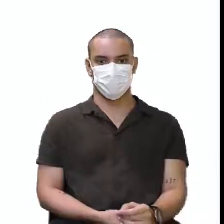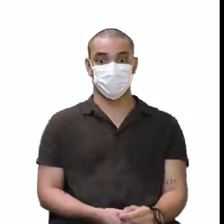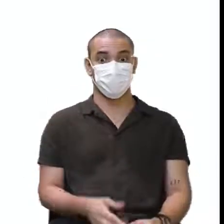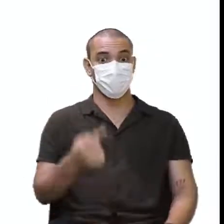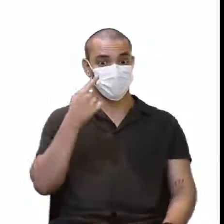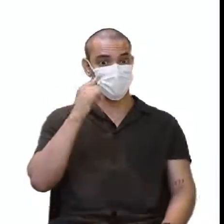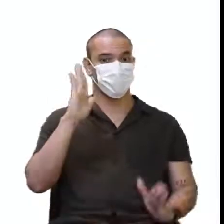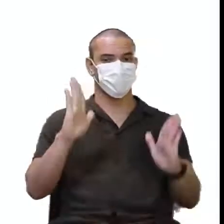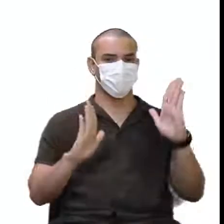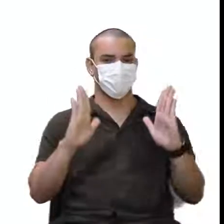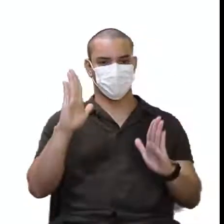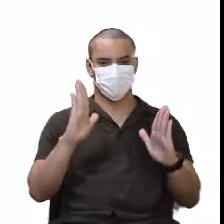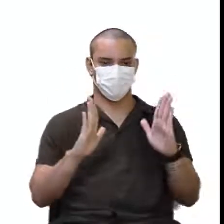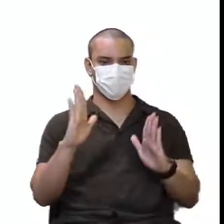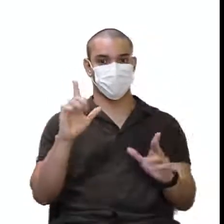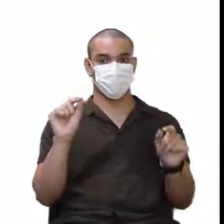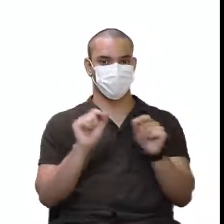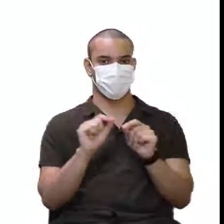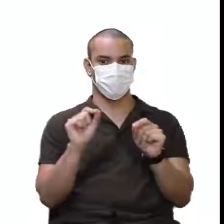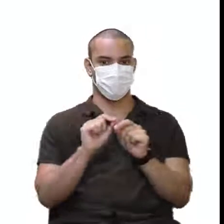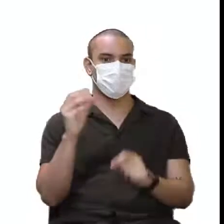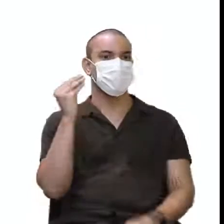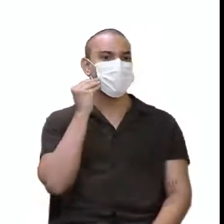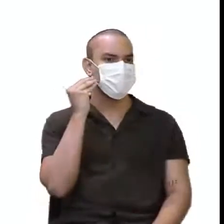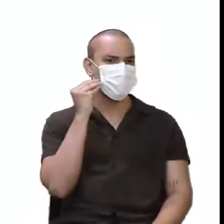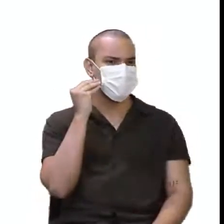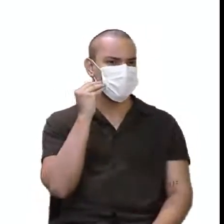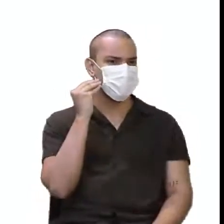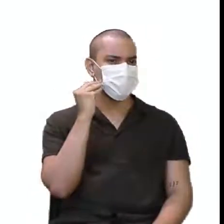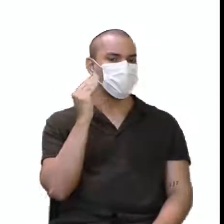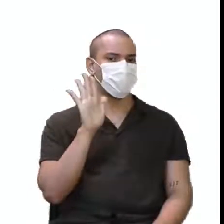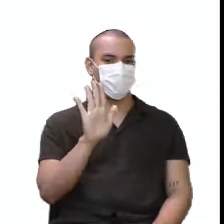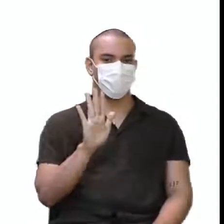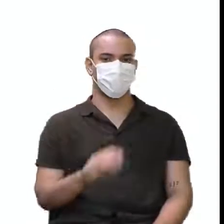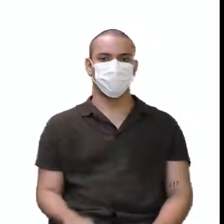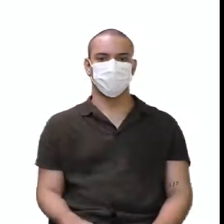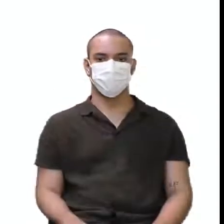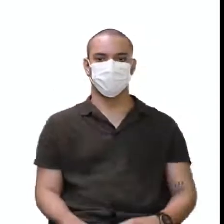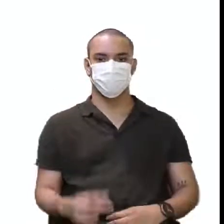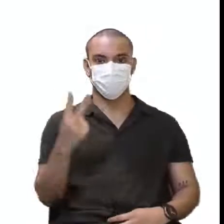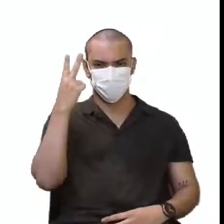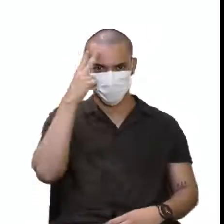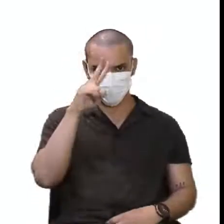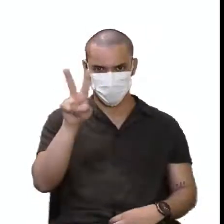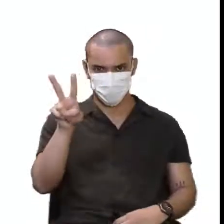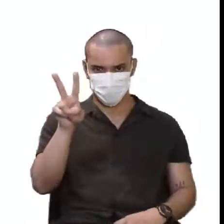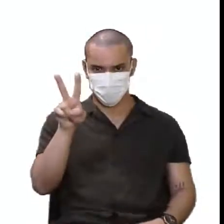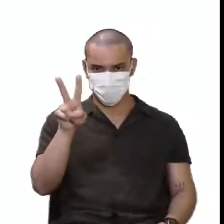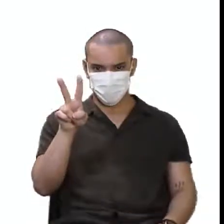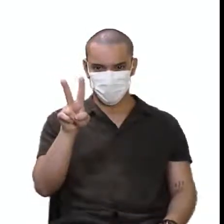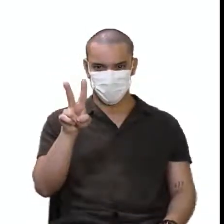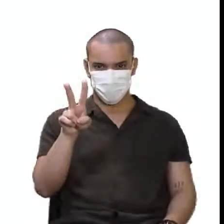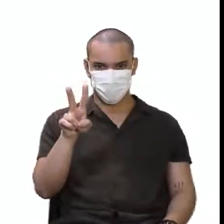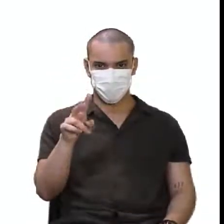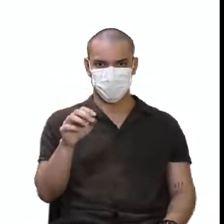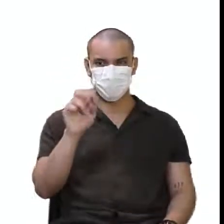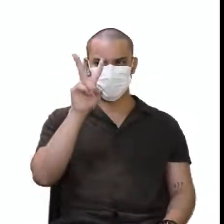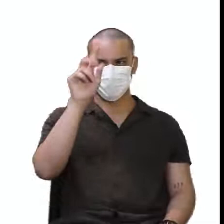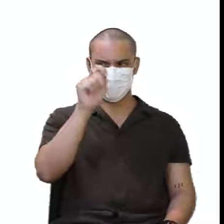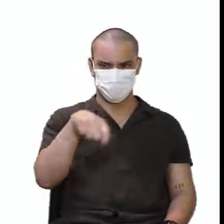Olha o período que o carinha ficou fazendo esses testes, gente. Não são 2 dias, não são